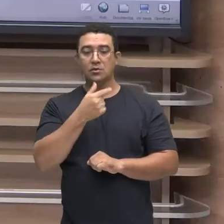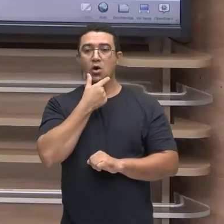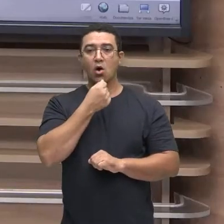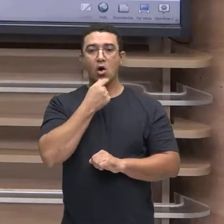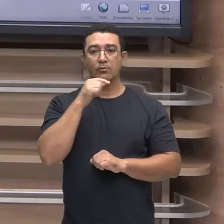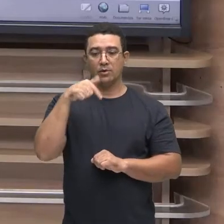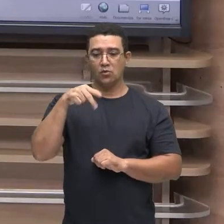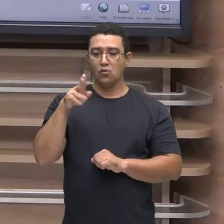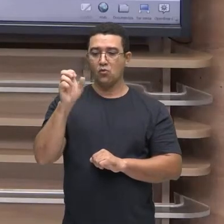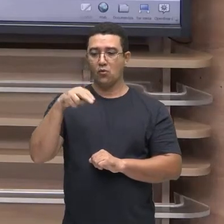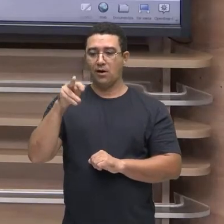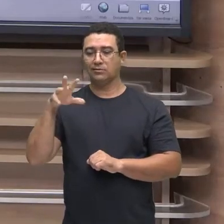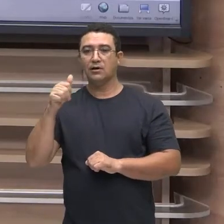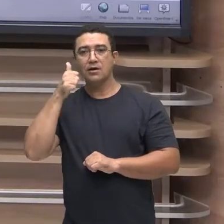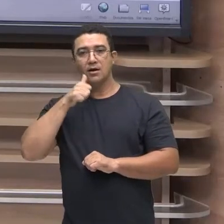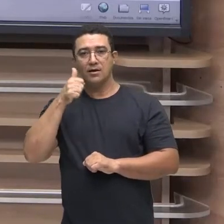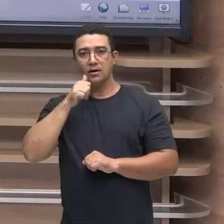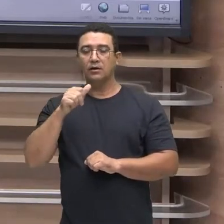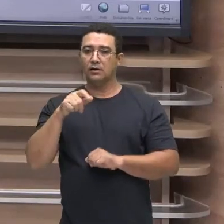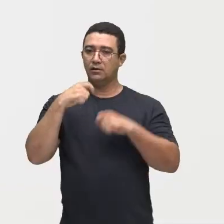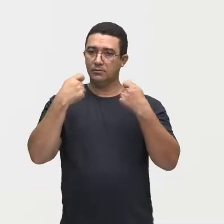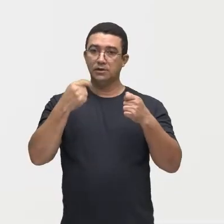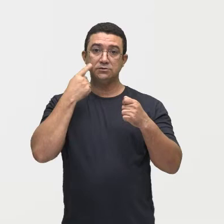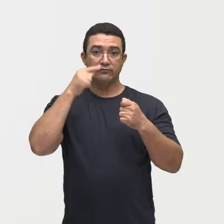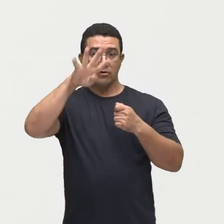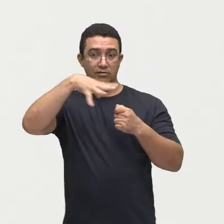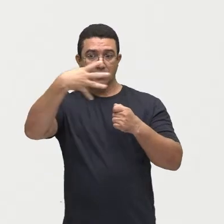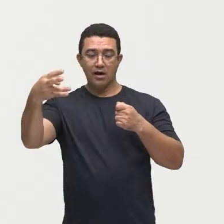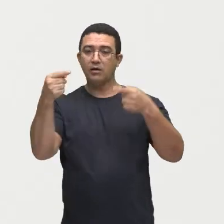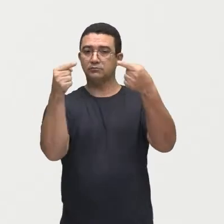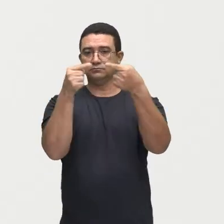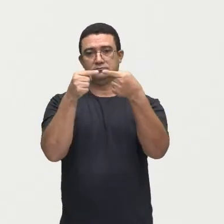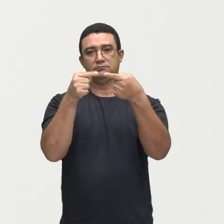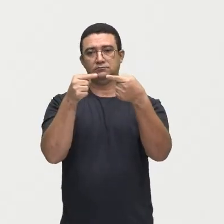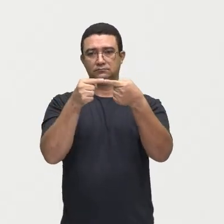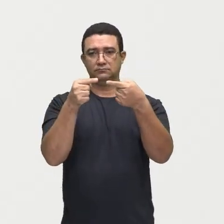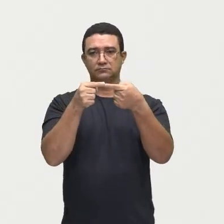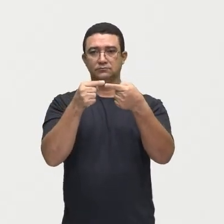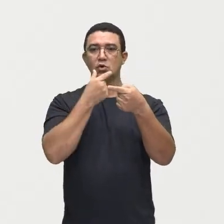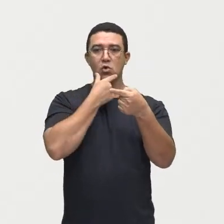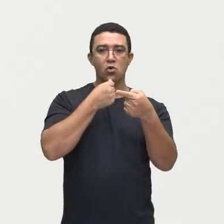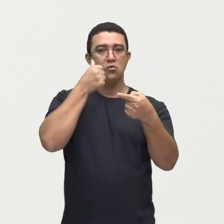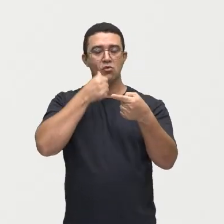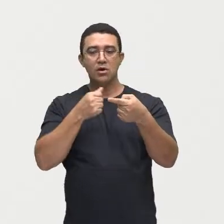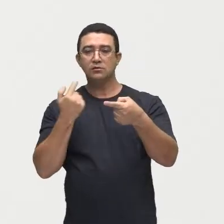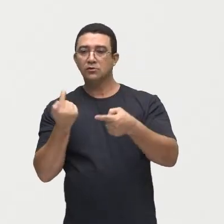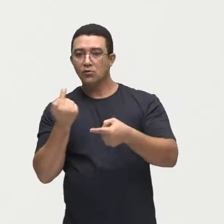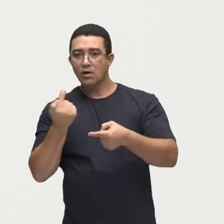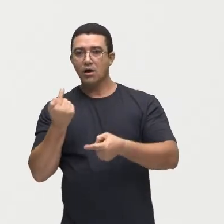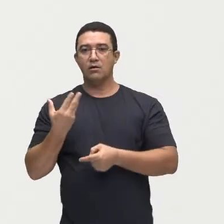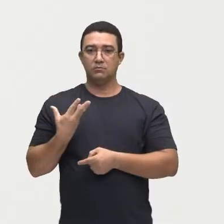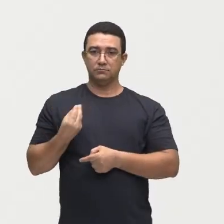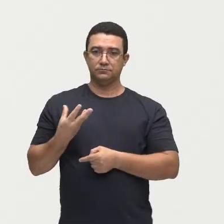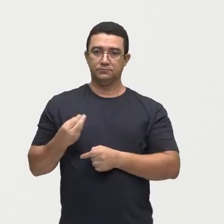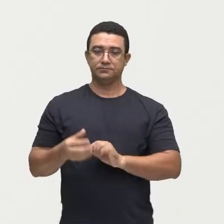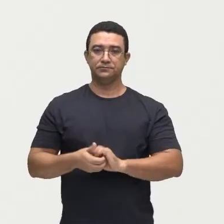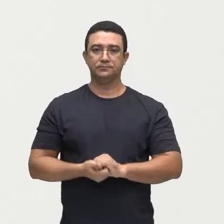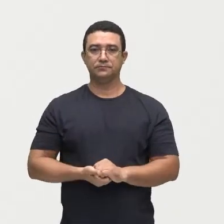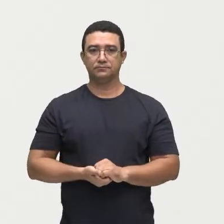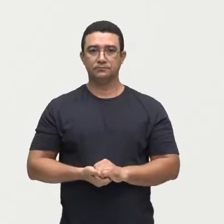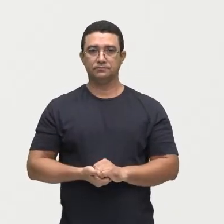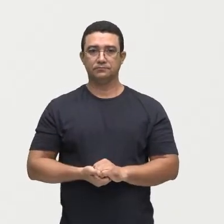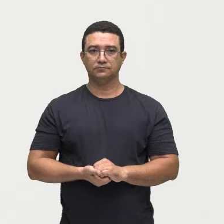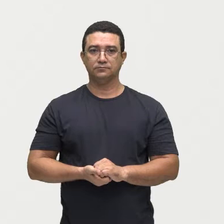do sujeito, e você vai, né, inserir esses pronomes. Masculino,